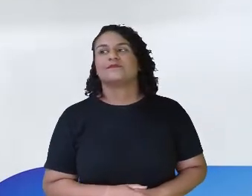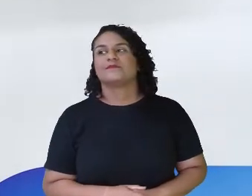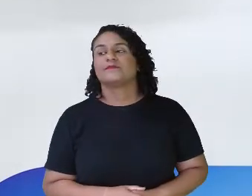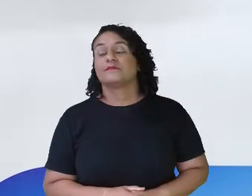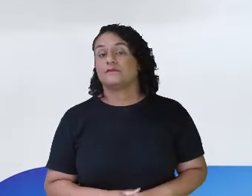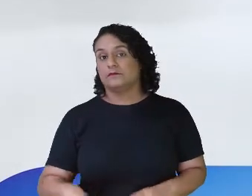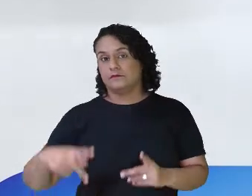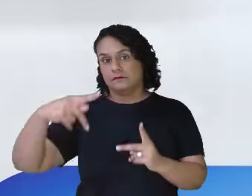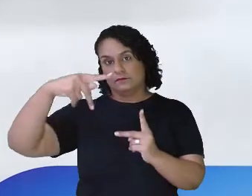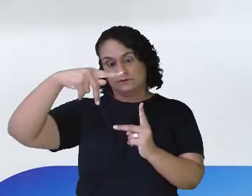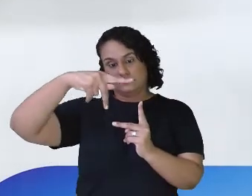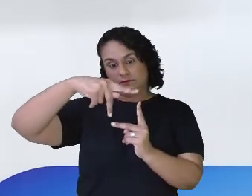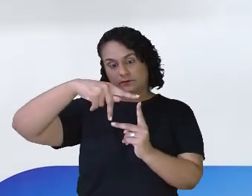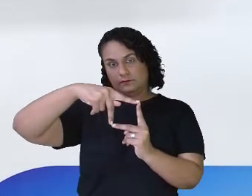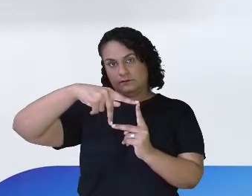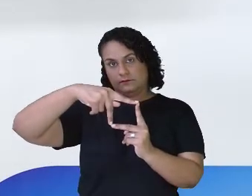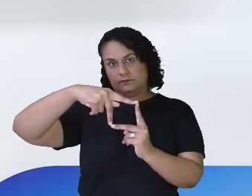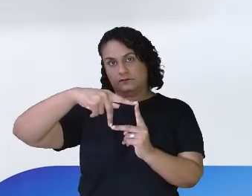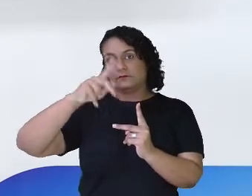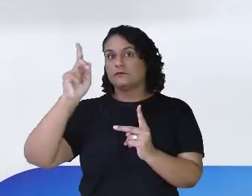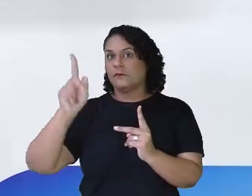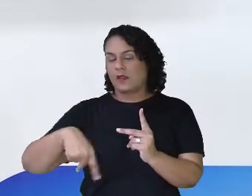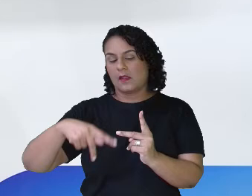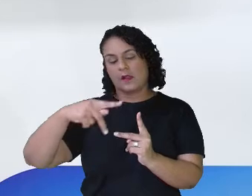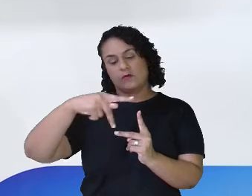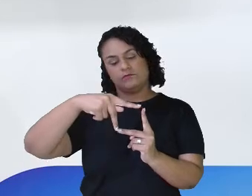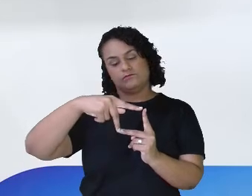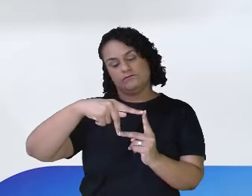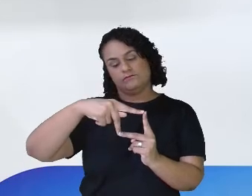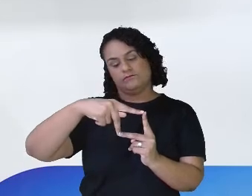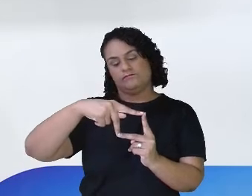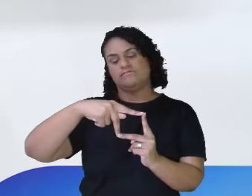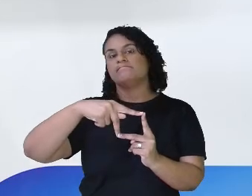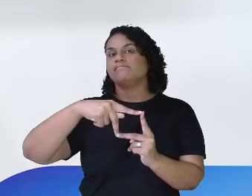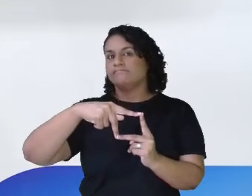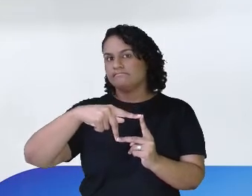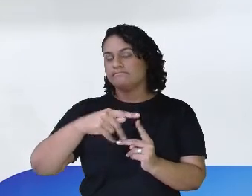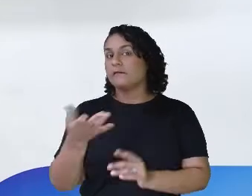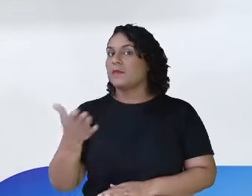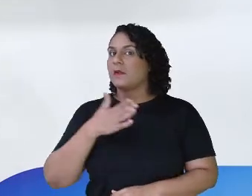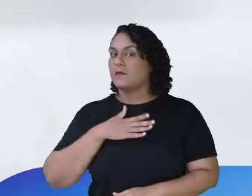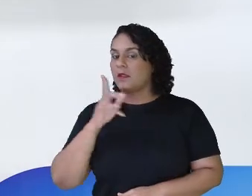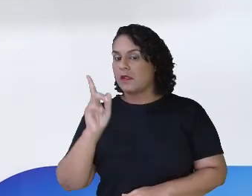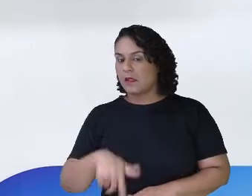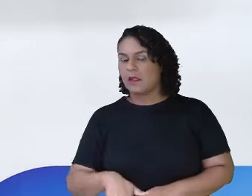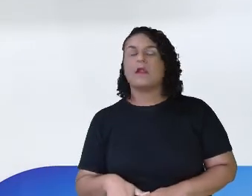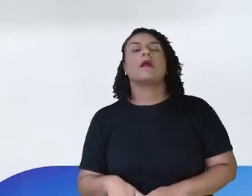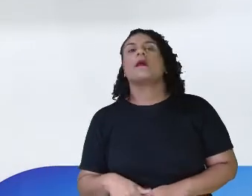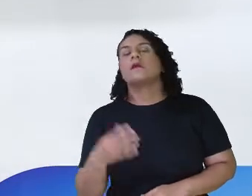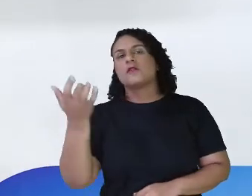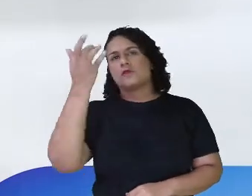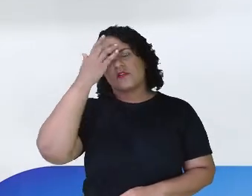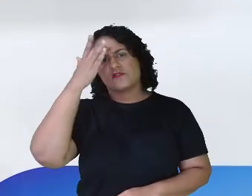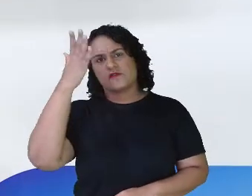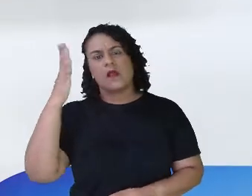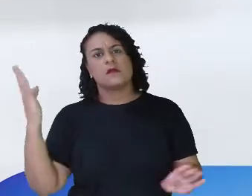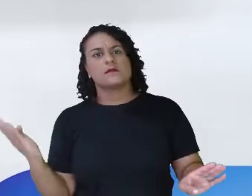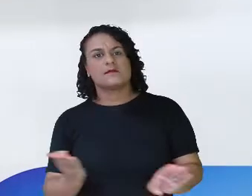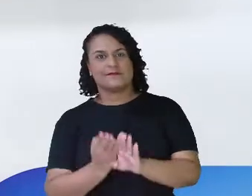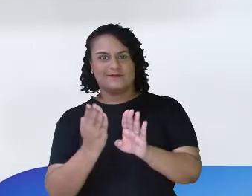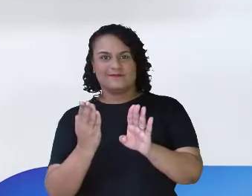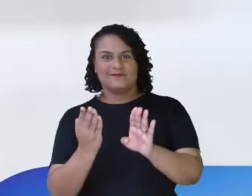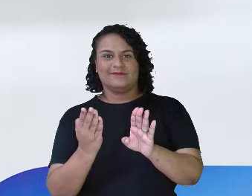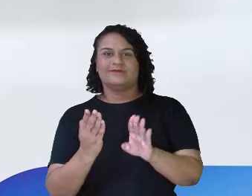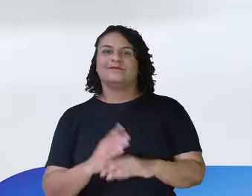O quadrado, que é onde a gente... para mim, é uma das figuras mais fáceis de identificar,